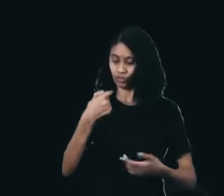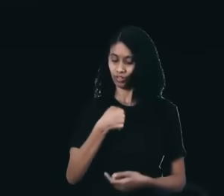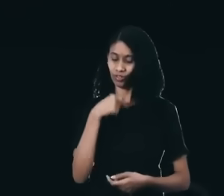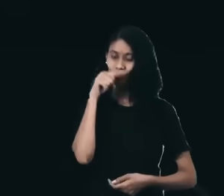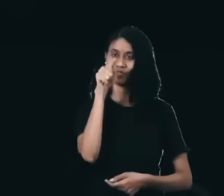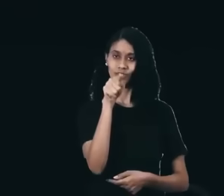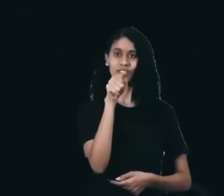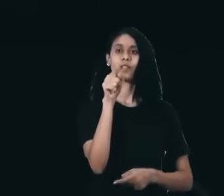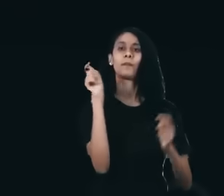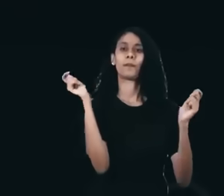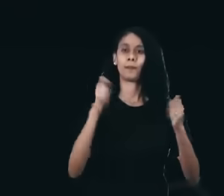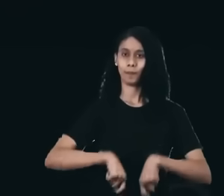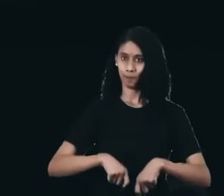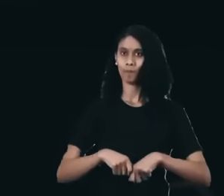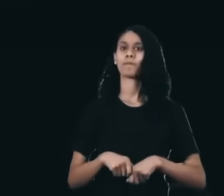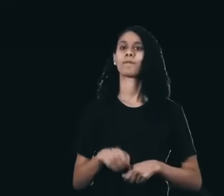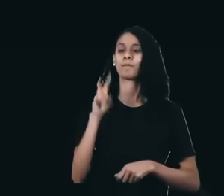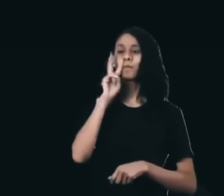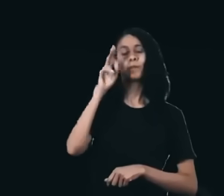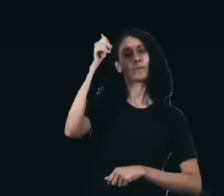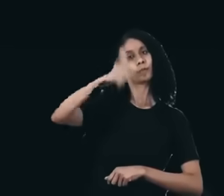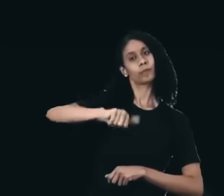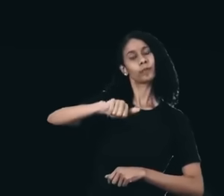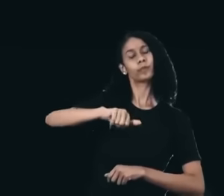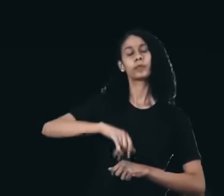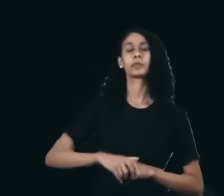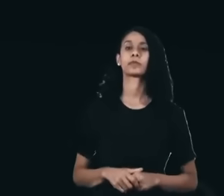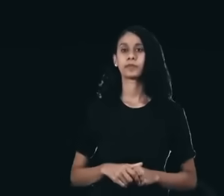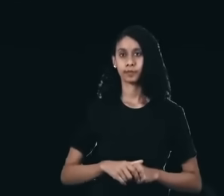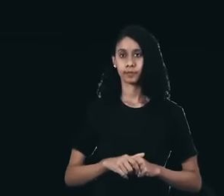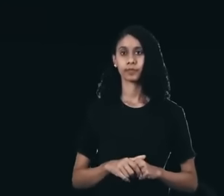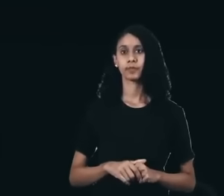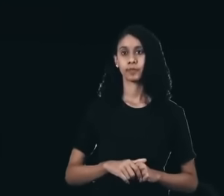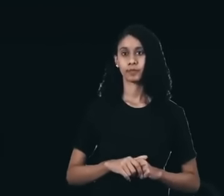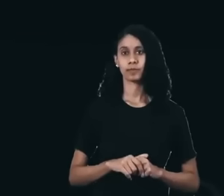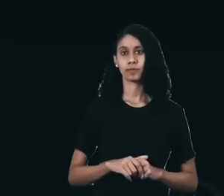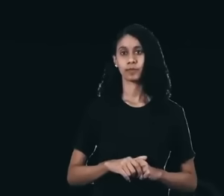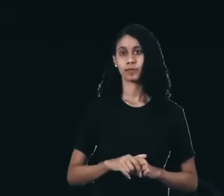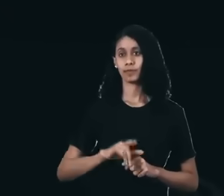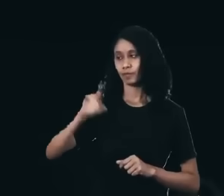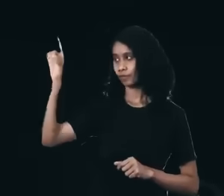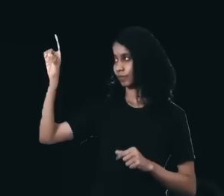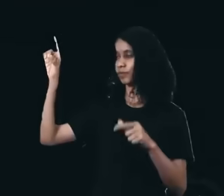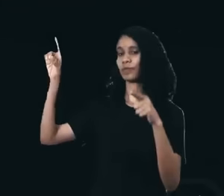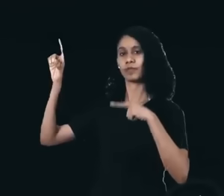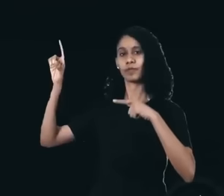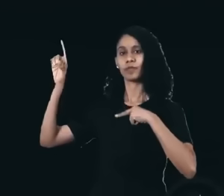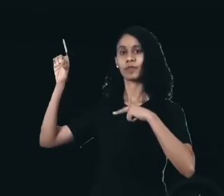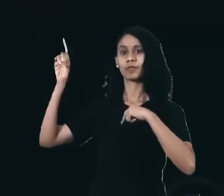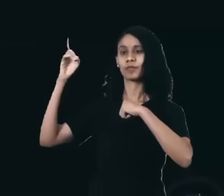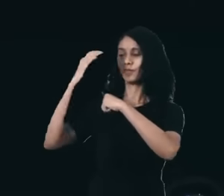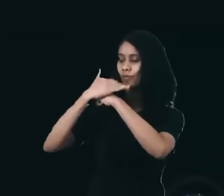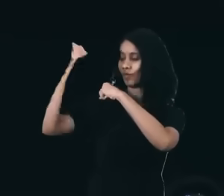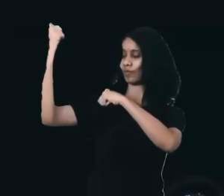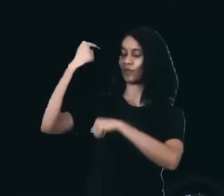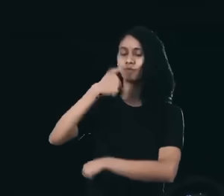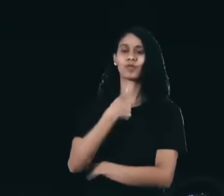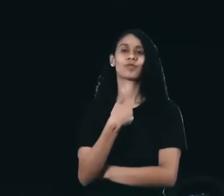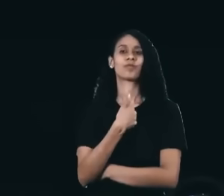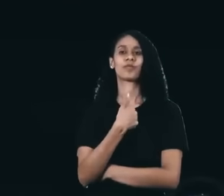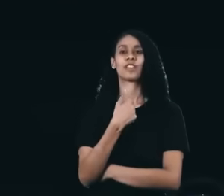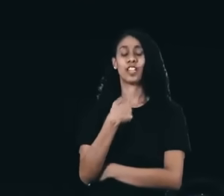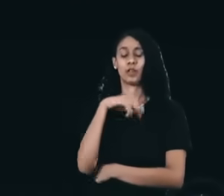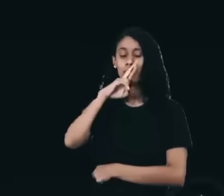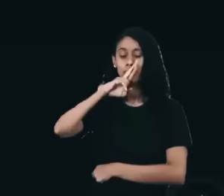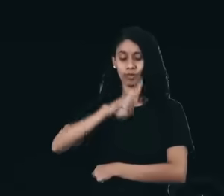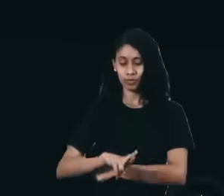você possamos analisar e dizer: Deus tem um chamado para mim. Eu sou a